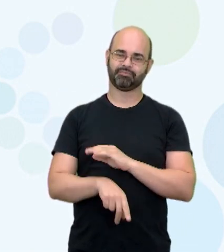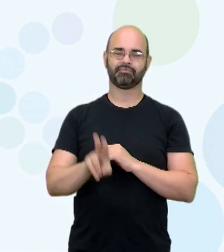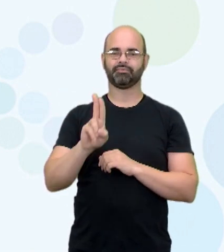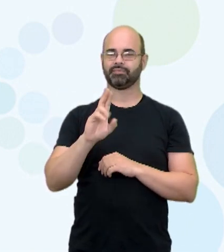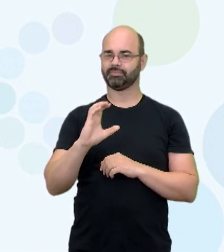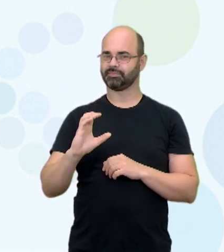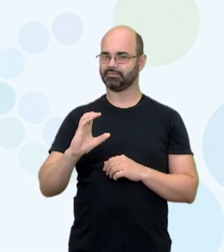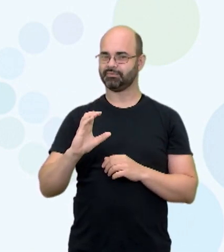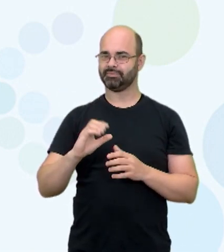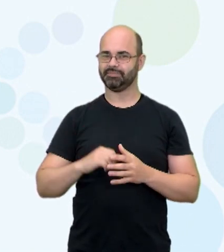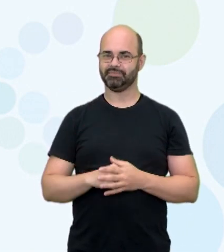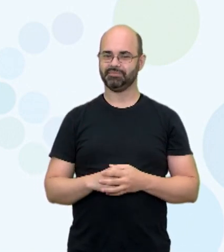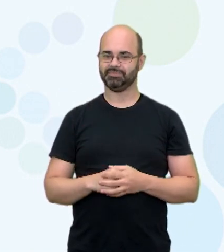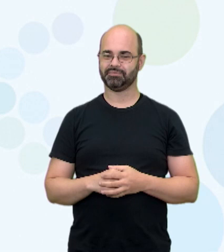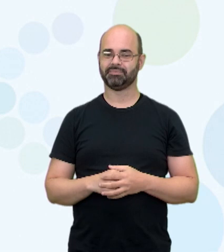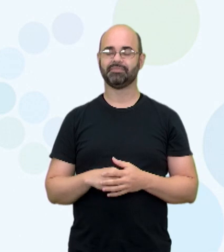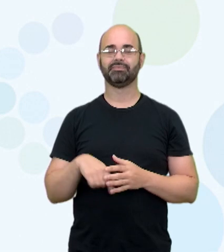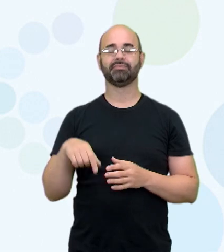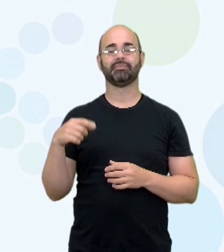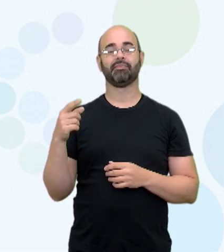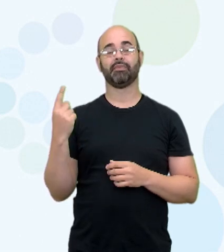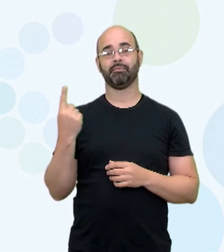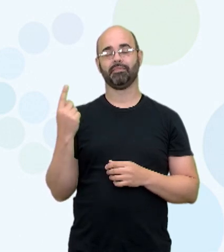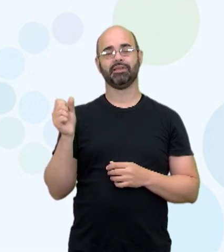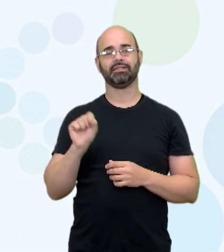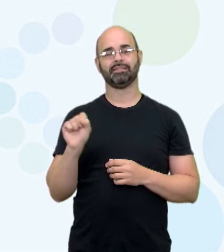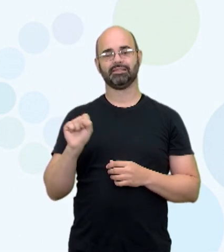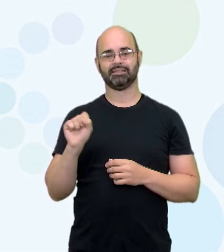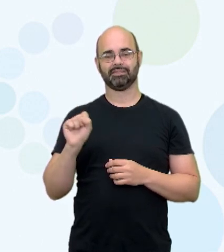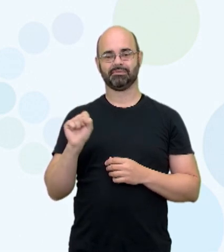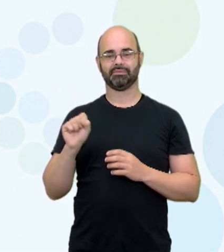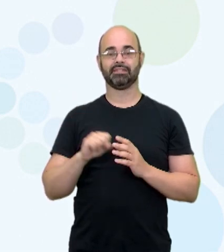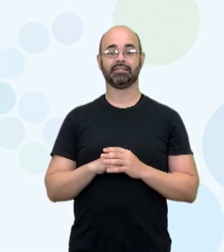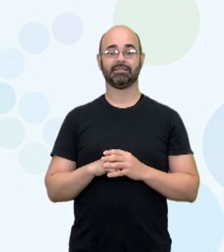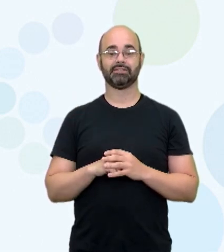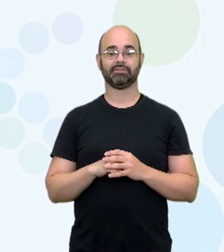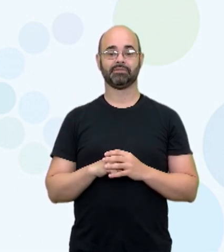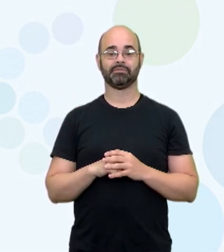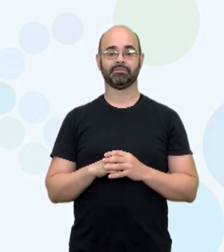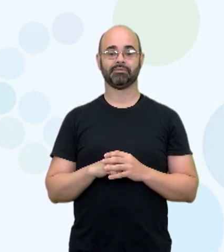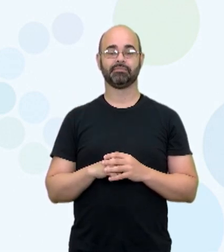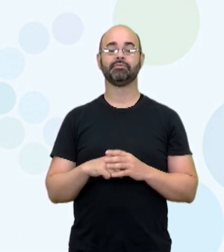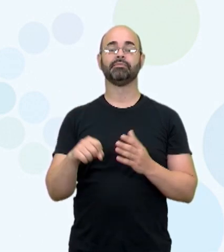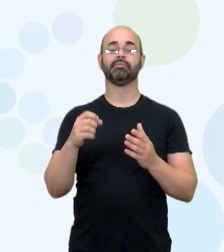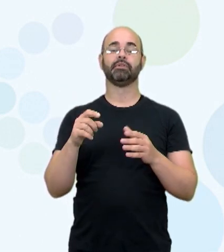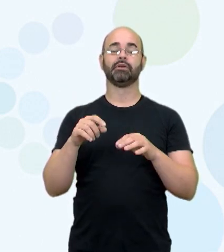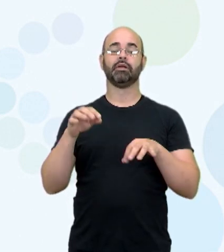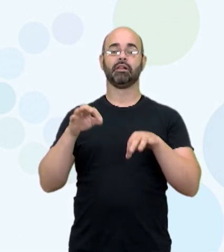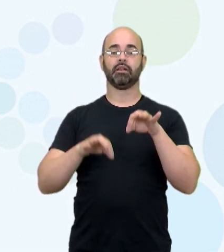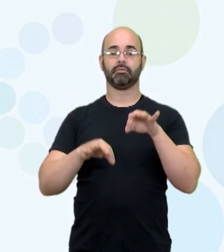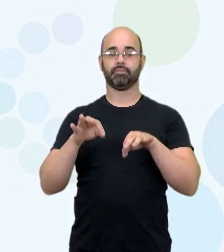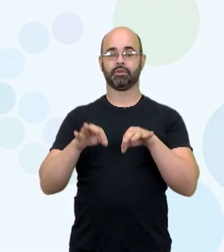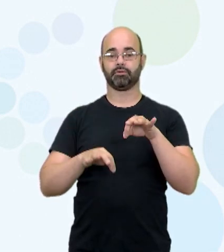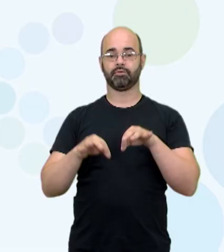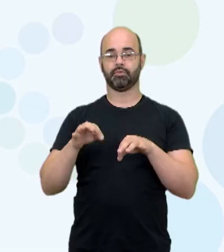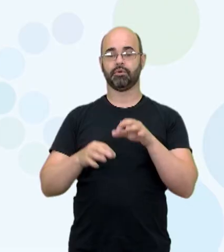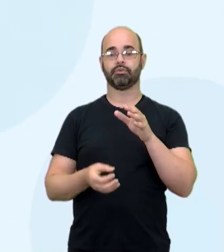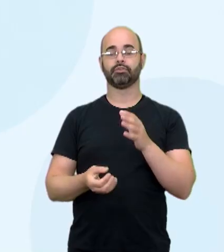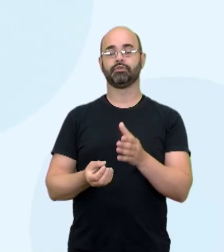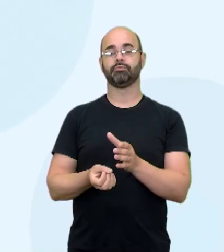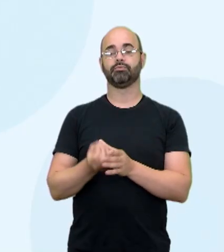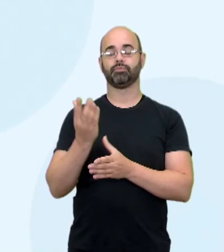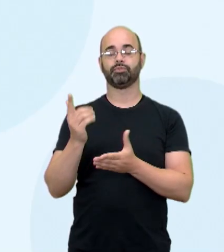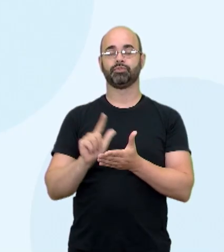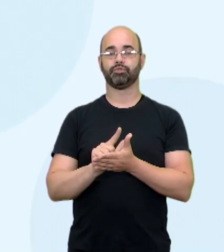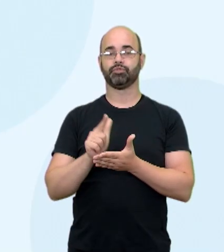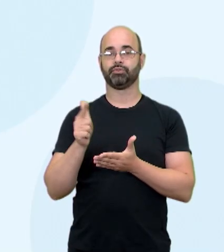curricular que corresponde a esse primeiro semestre, o componente curricular, que é o Laboratório de Produção Jornalística, e a primeira aula da